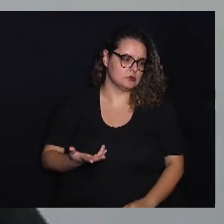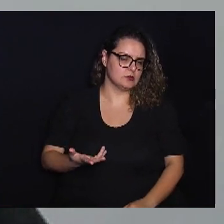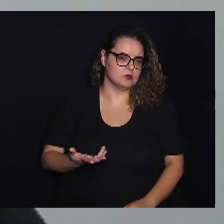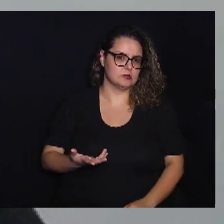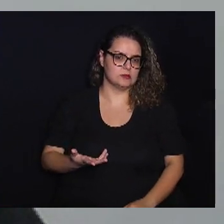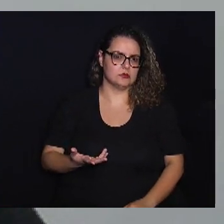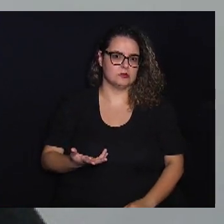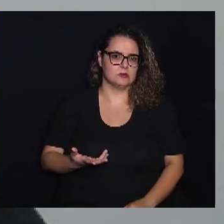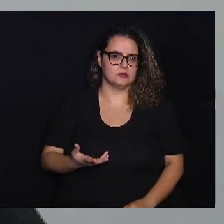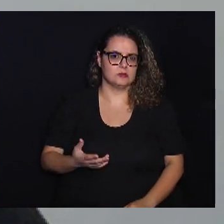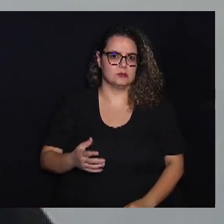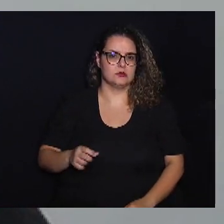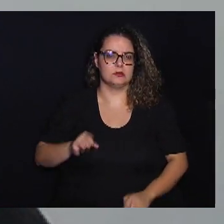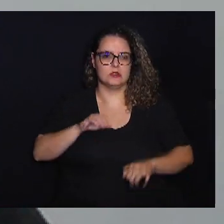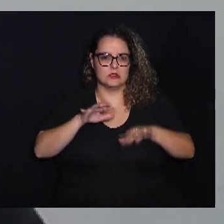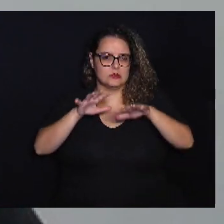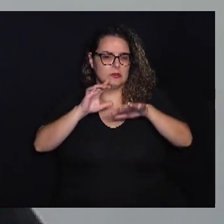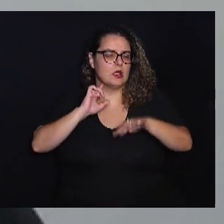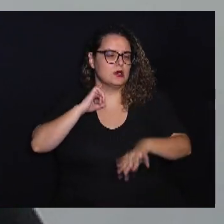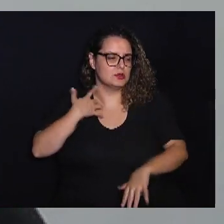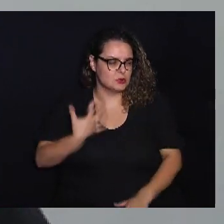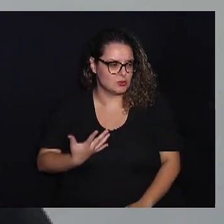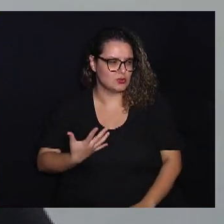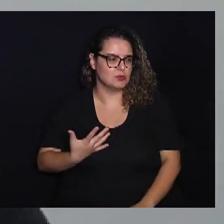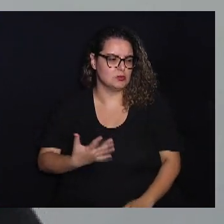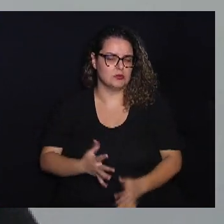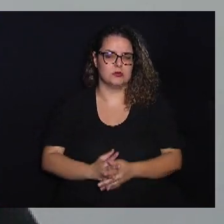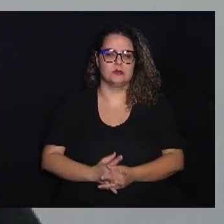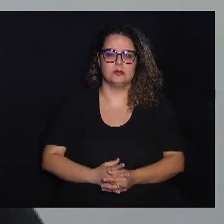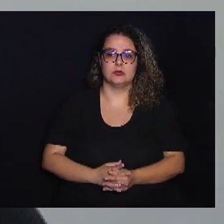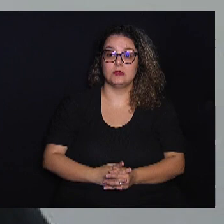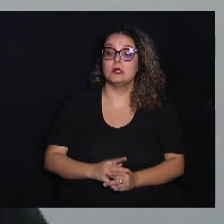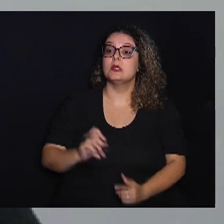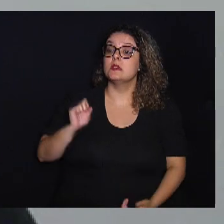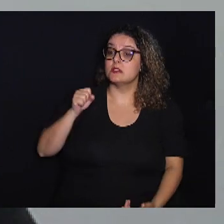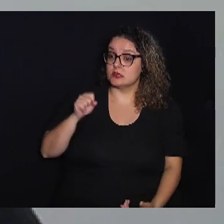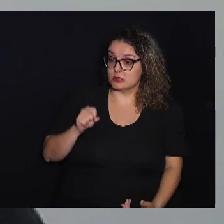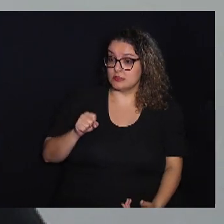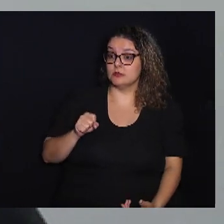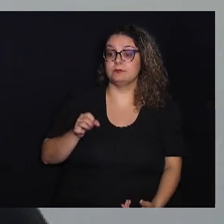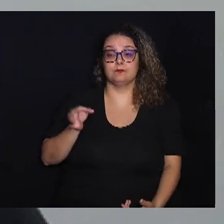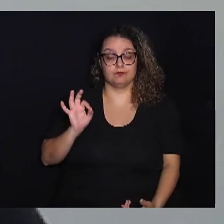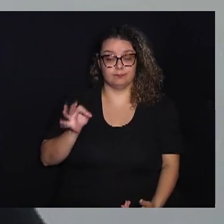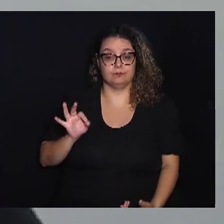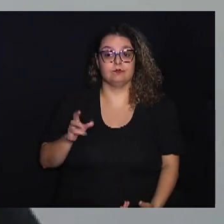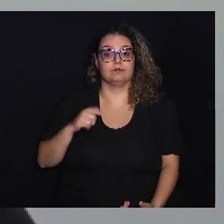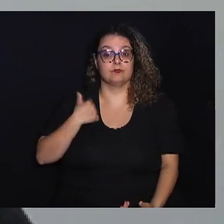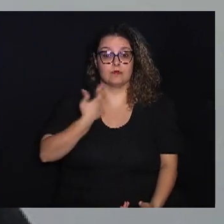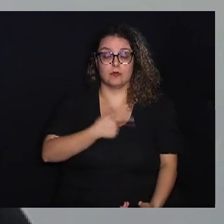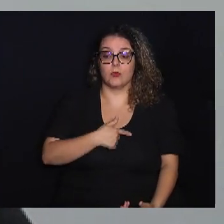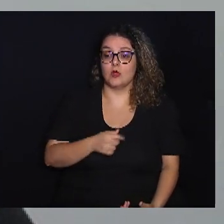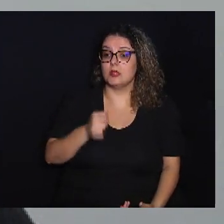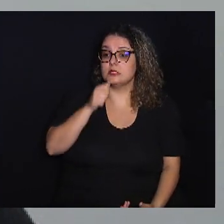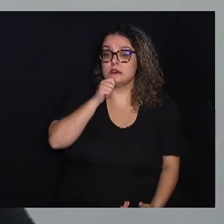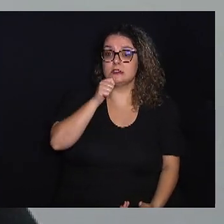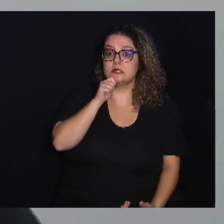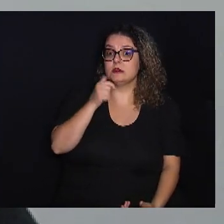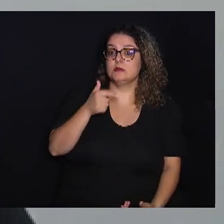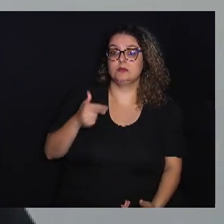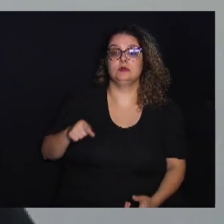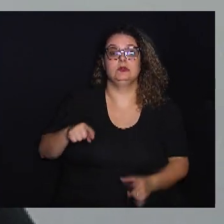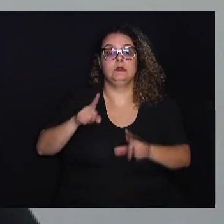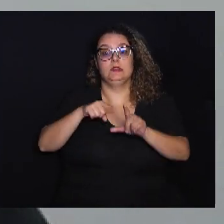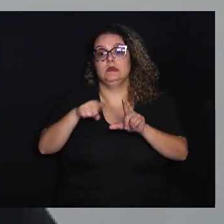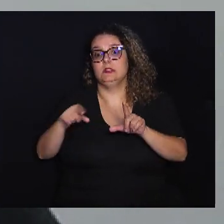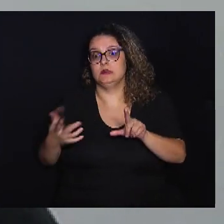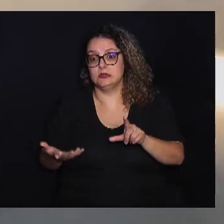Nós ainda não temos estatísticas de incidência no Brasil de câncer associado à poluição, câncer